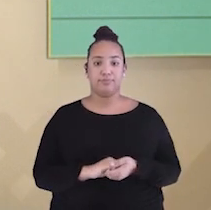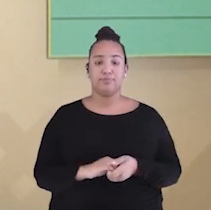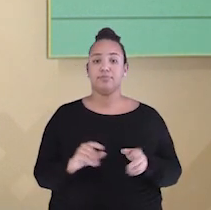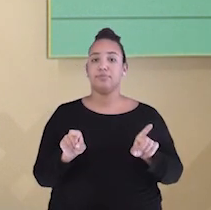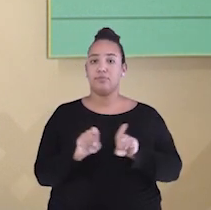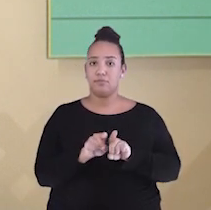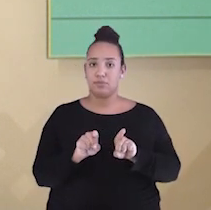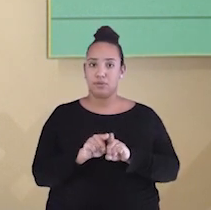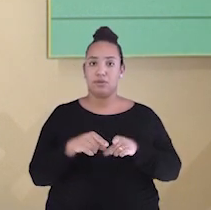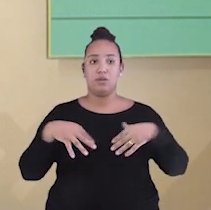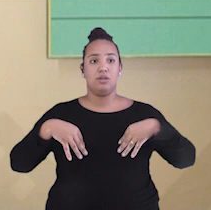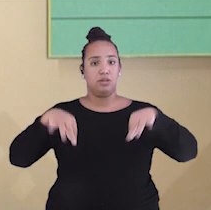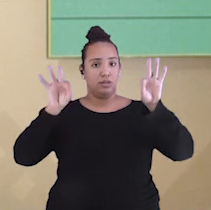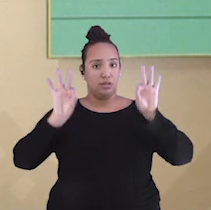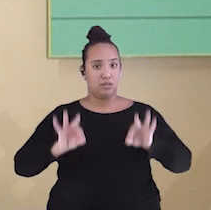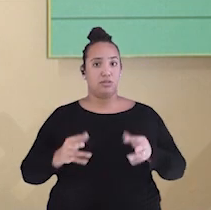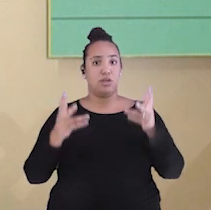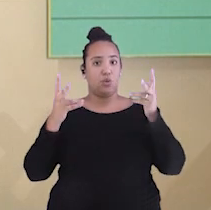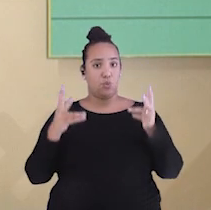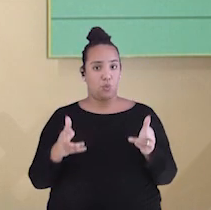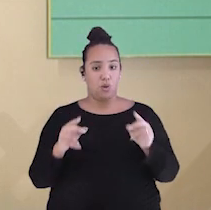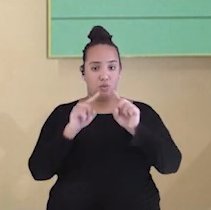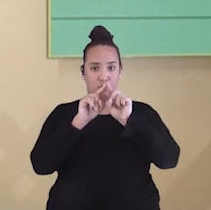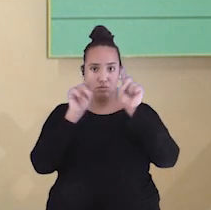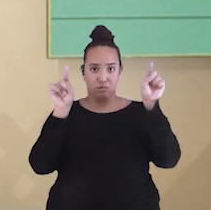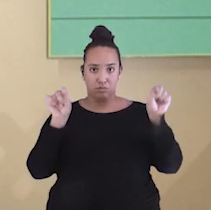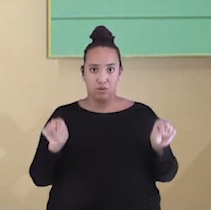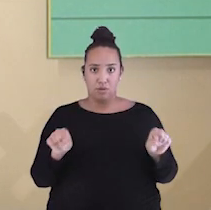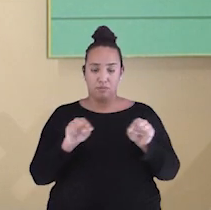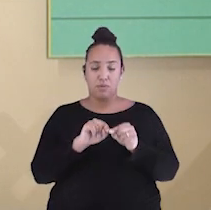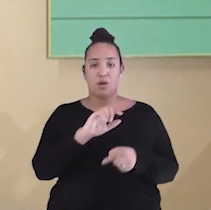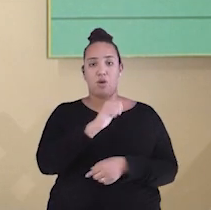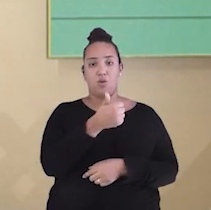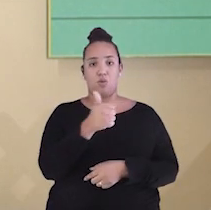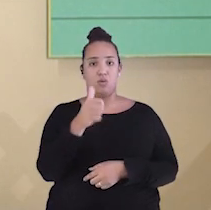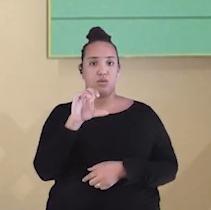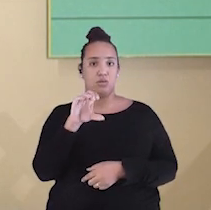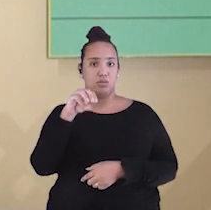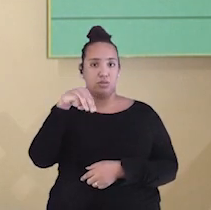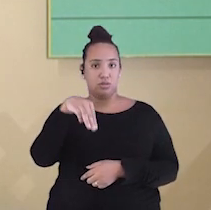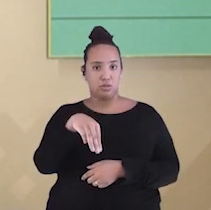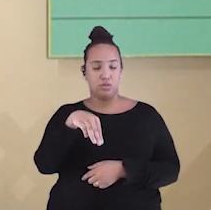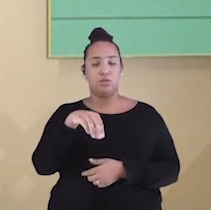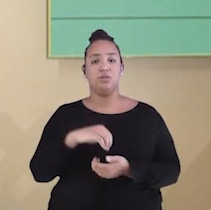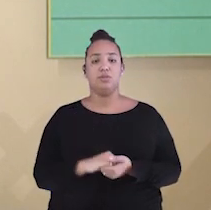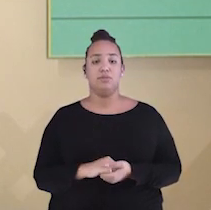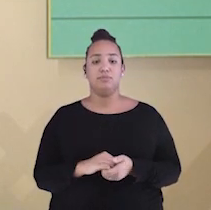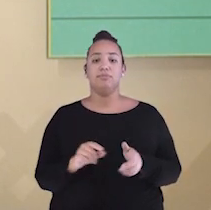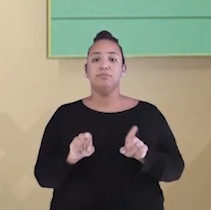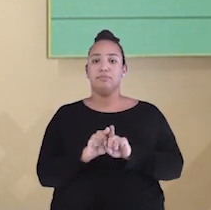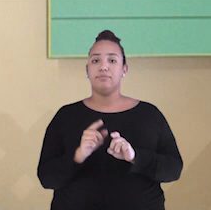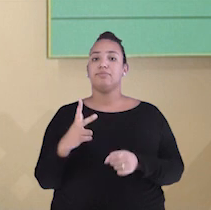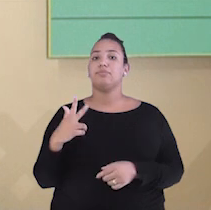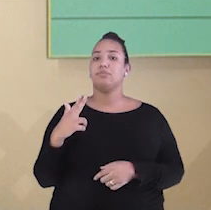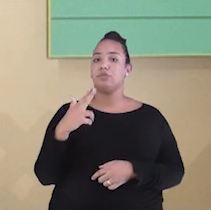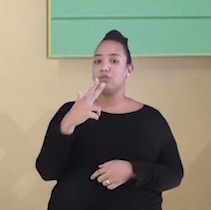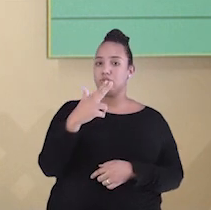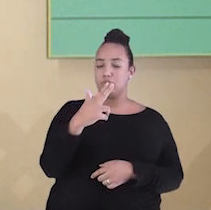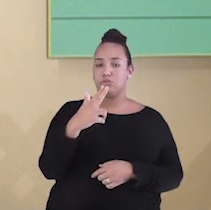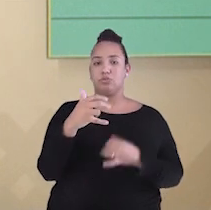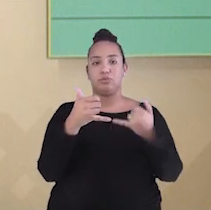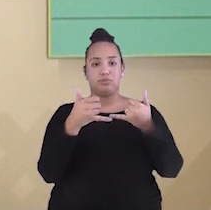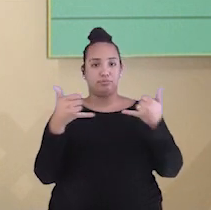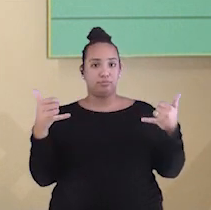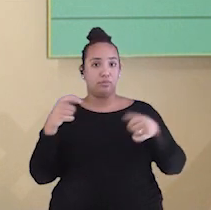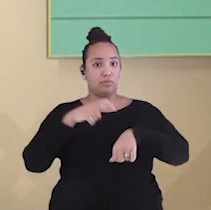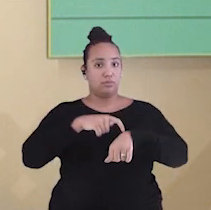pedaço retangular do mesmo tecido com aproximadamente 11 centímetros por 15, tesoura e barbante, que é